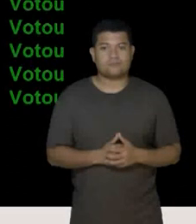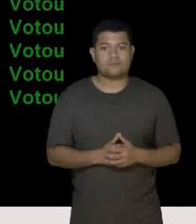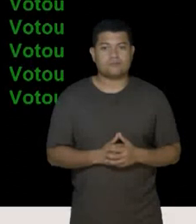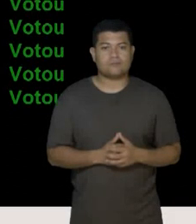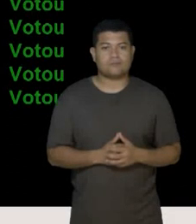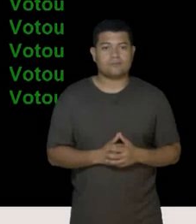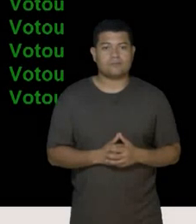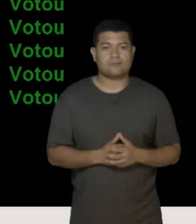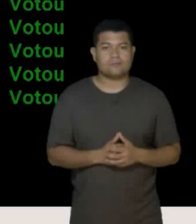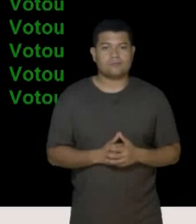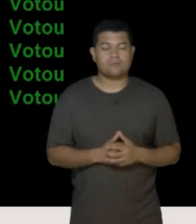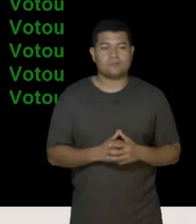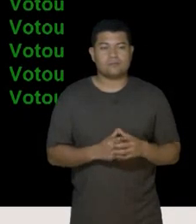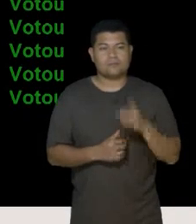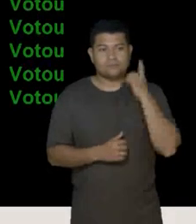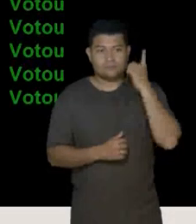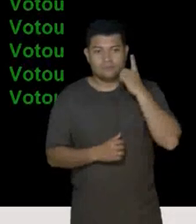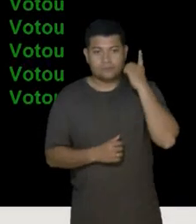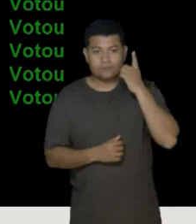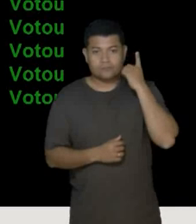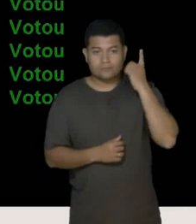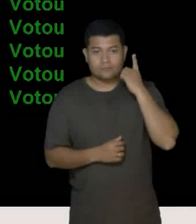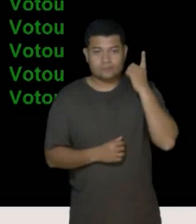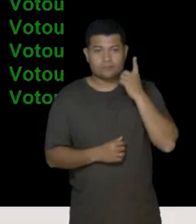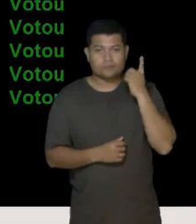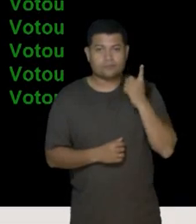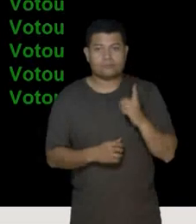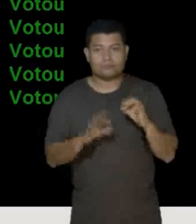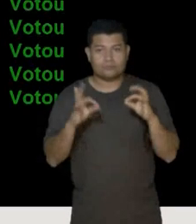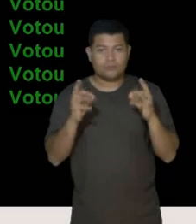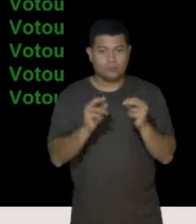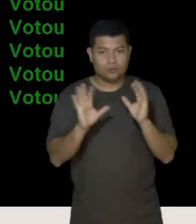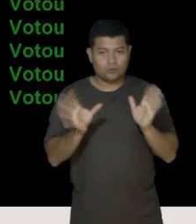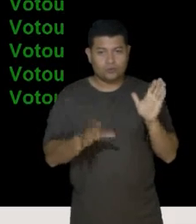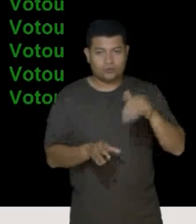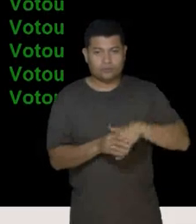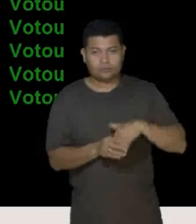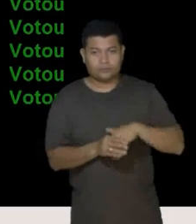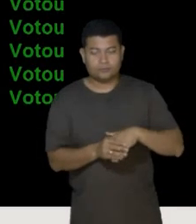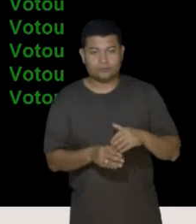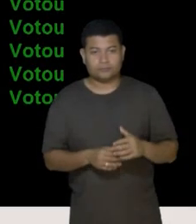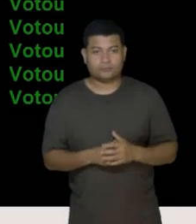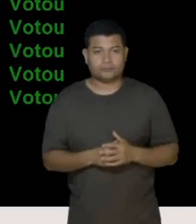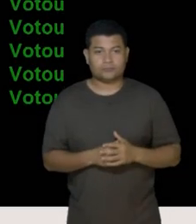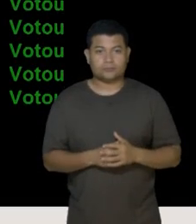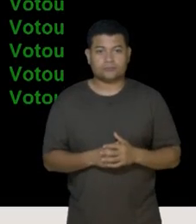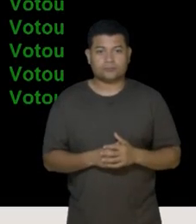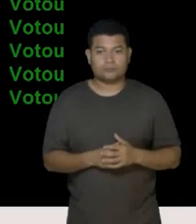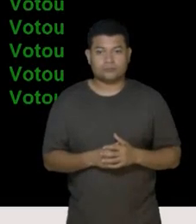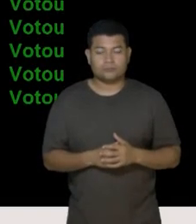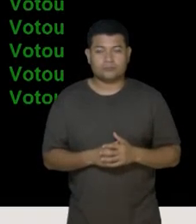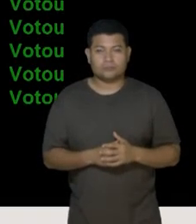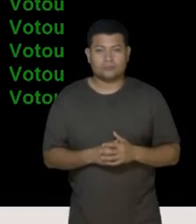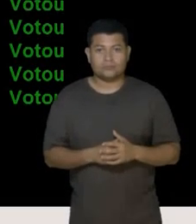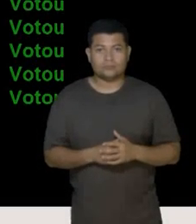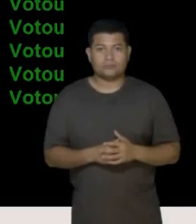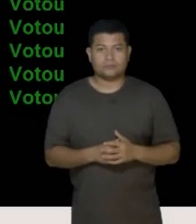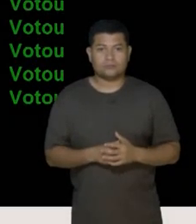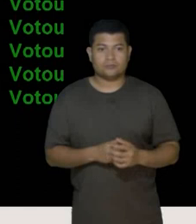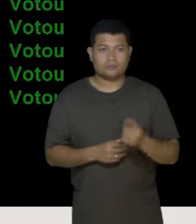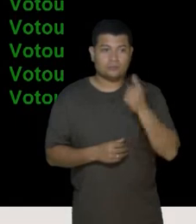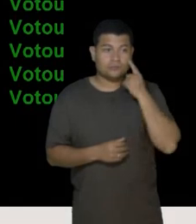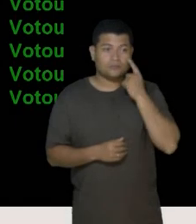Argentina. Senhores deputados, todos os senhores deputados exercendo seu direito de voto, podemos